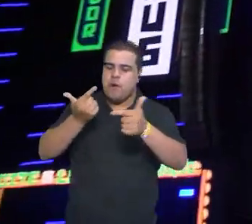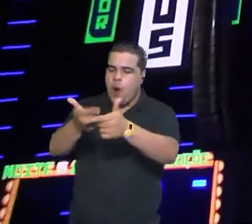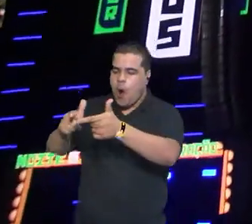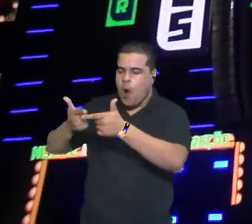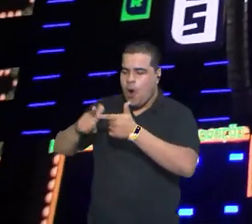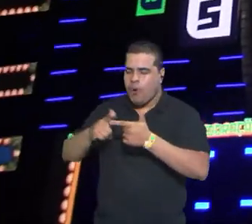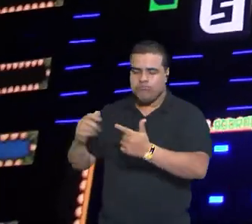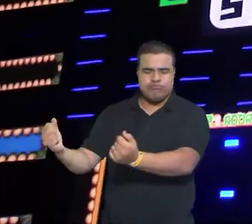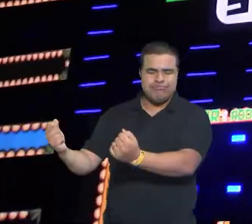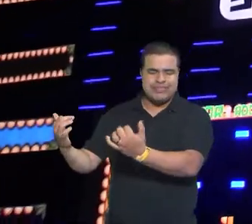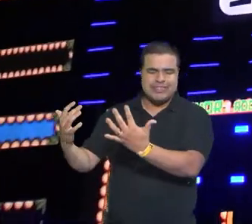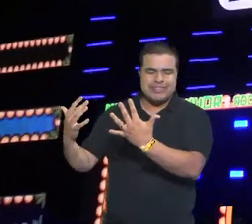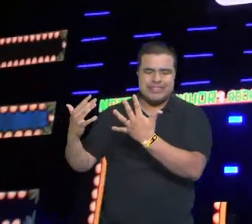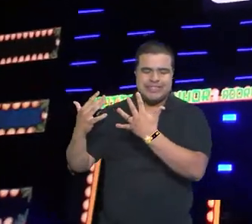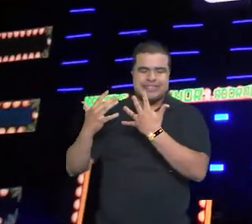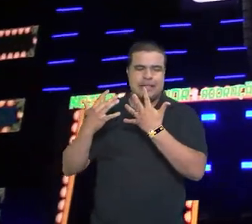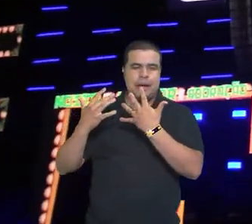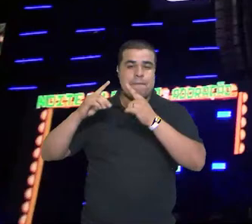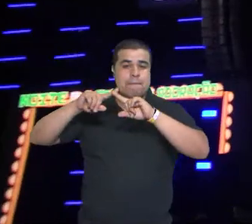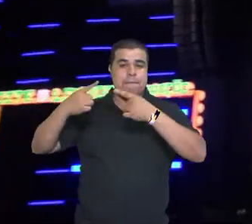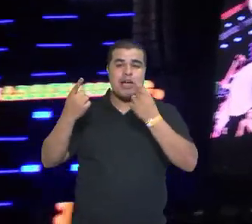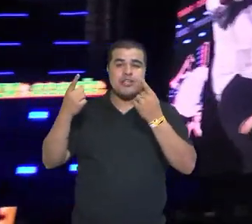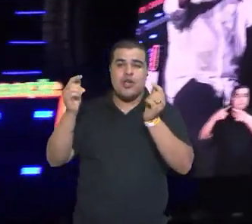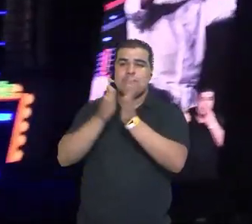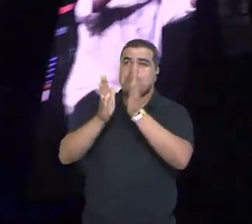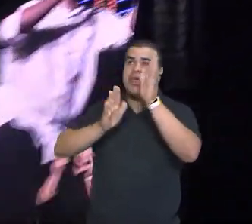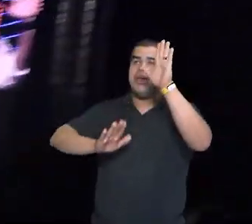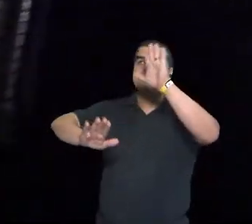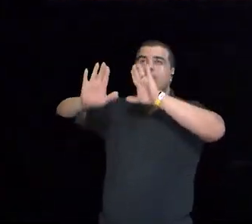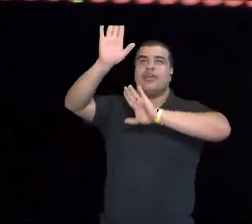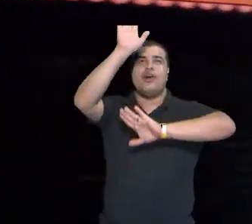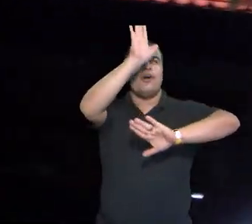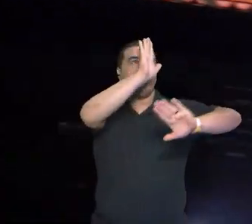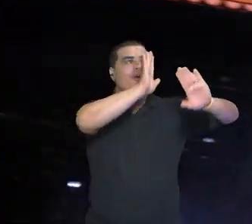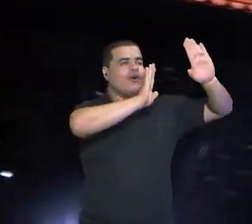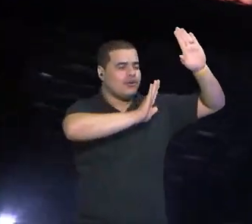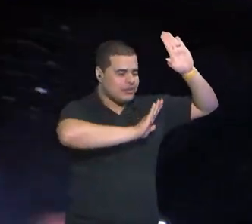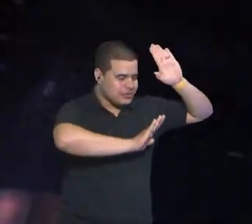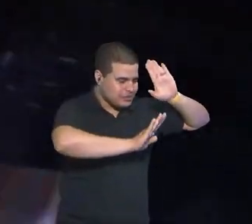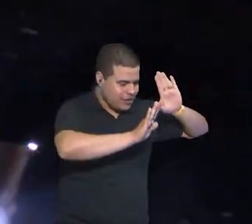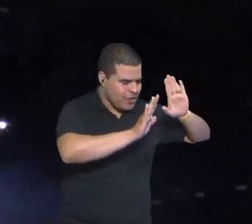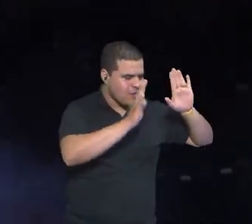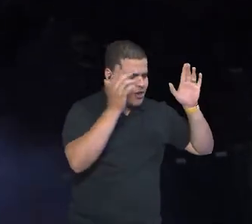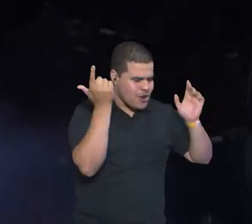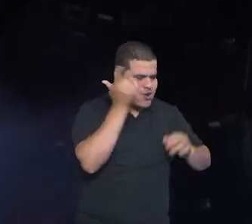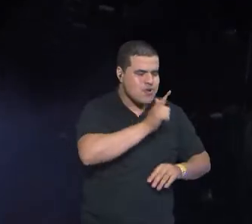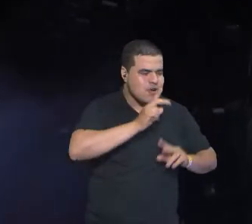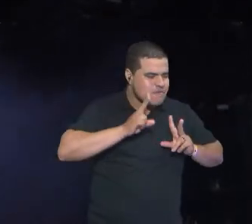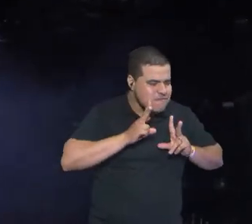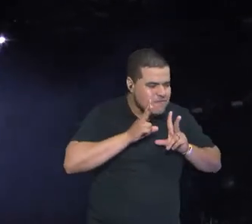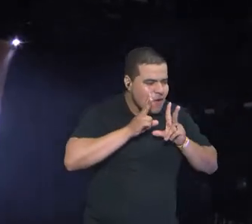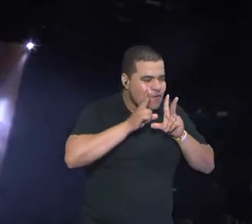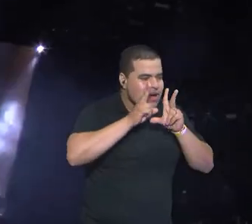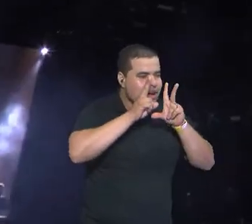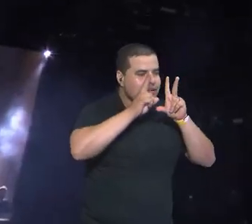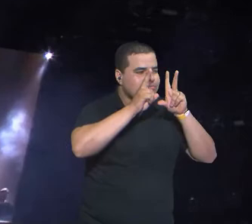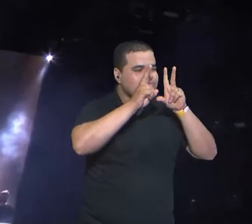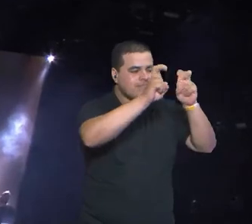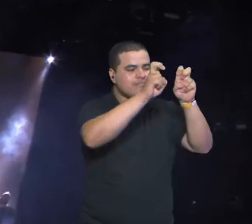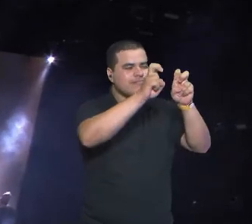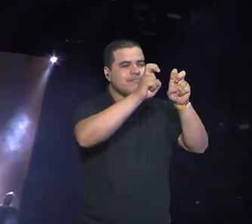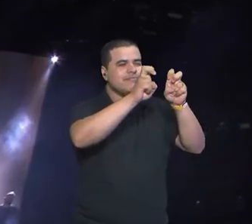está soprando não pare de cantar mas sete adorando que vence que vence